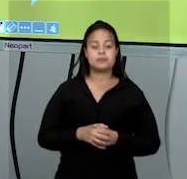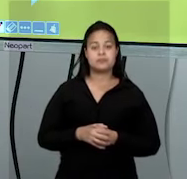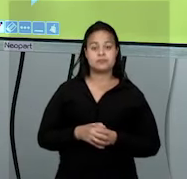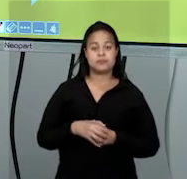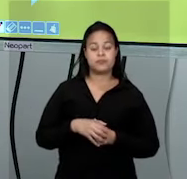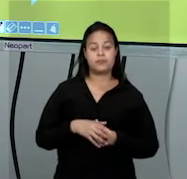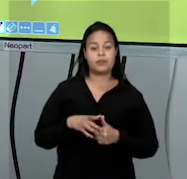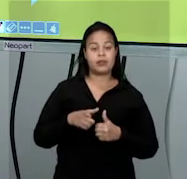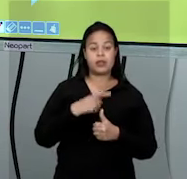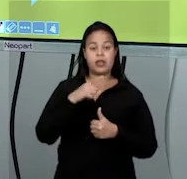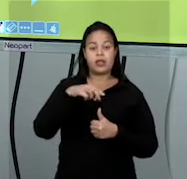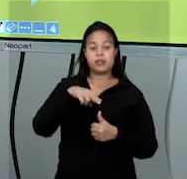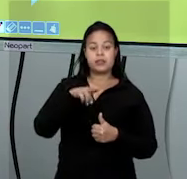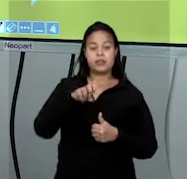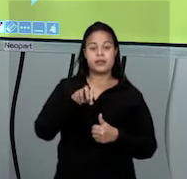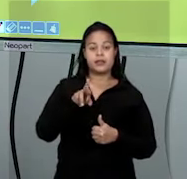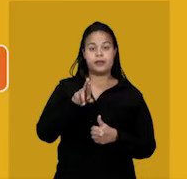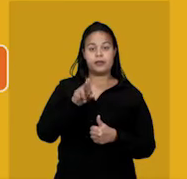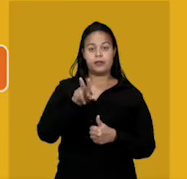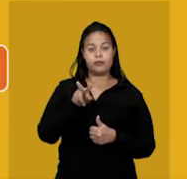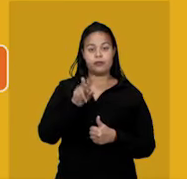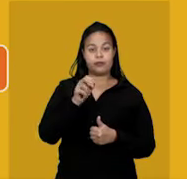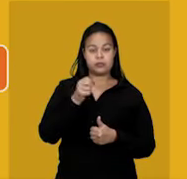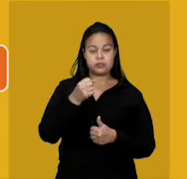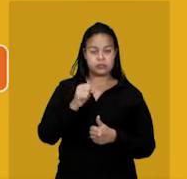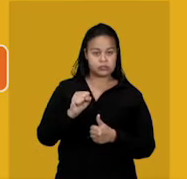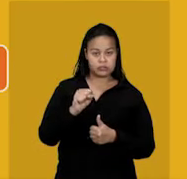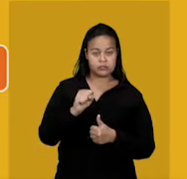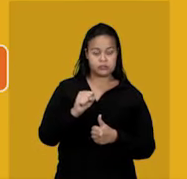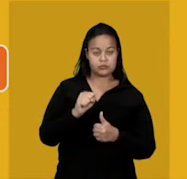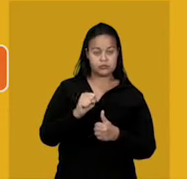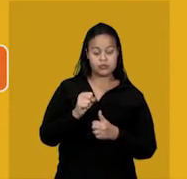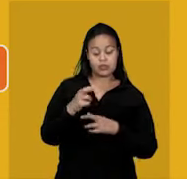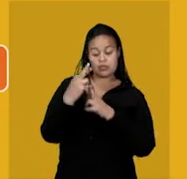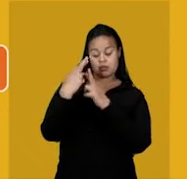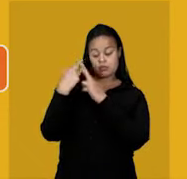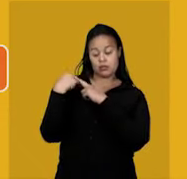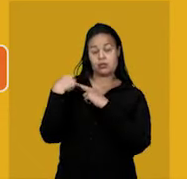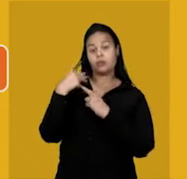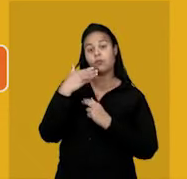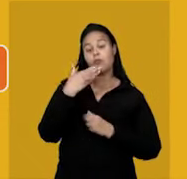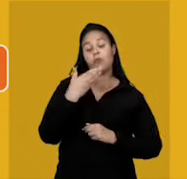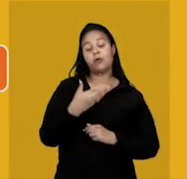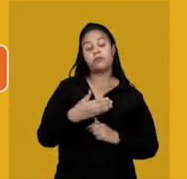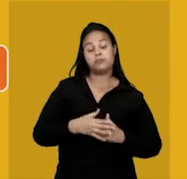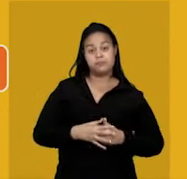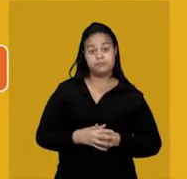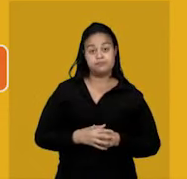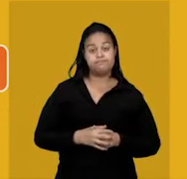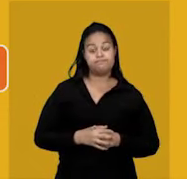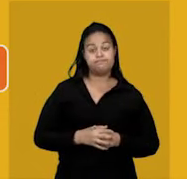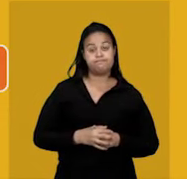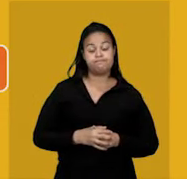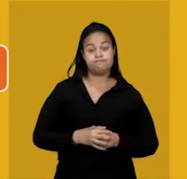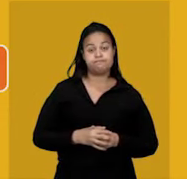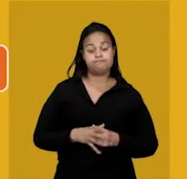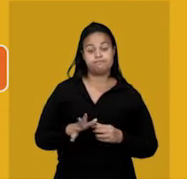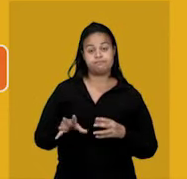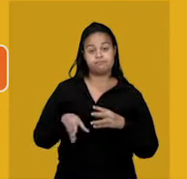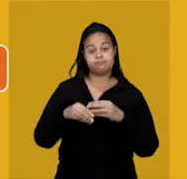Nervos. O papel dos nervos é levar